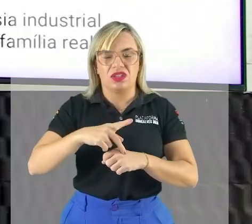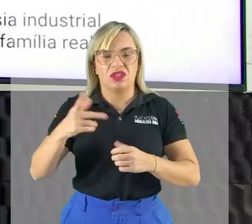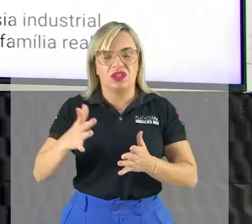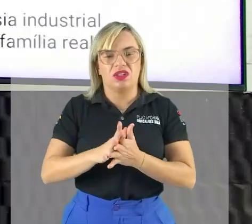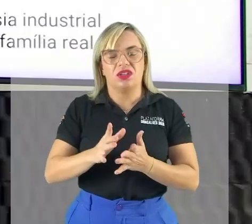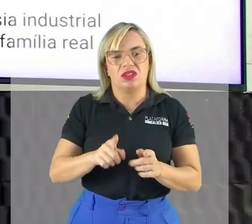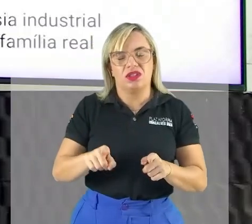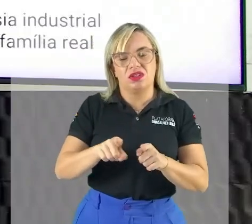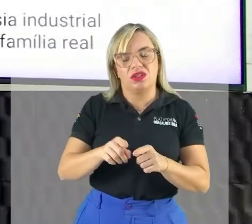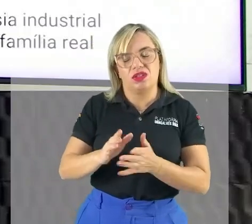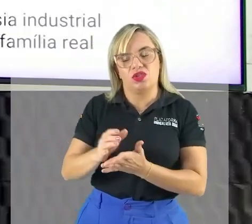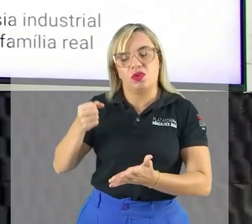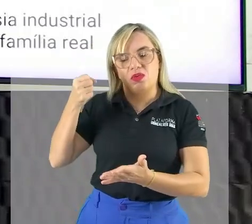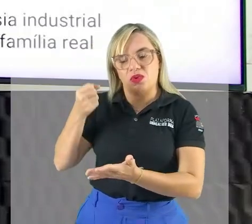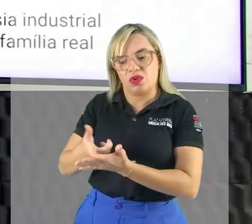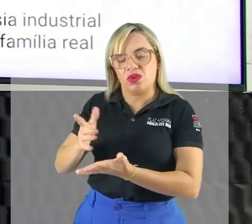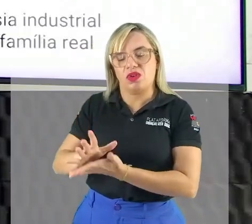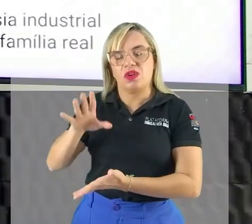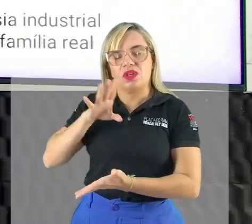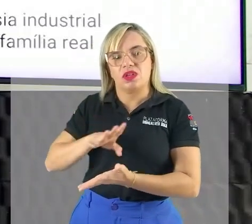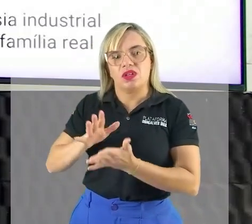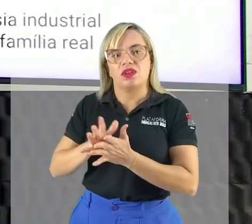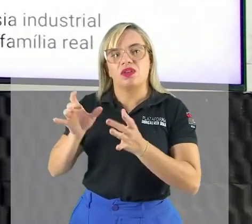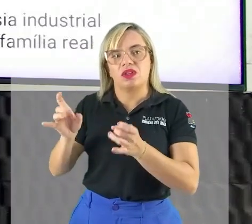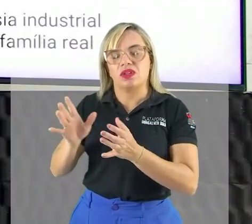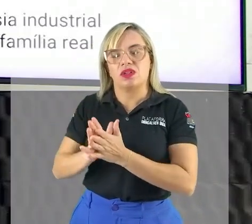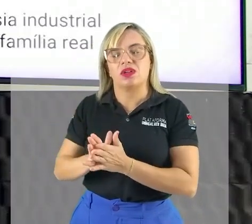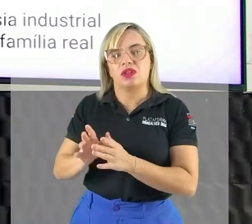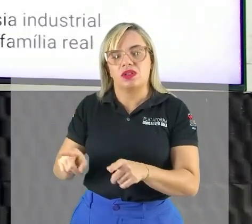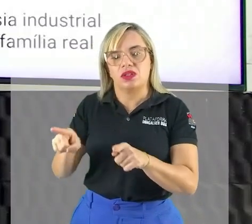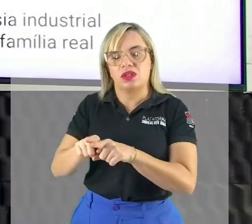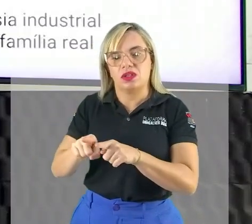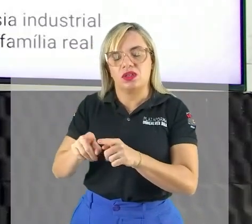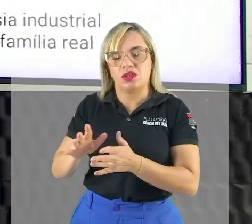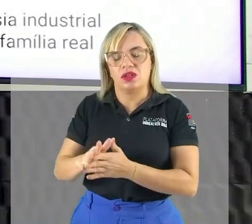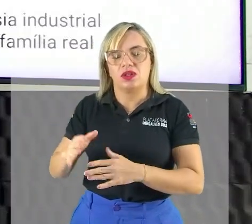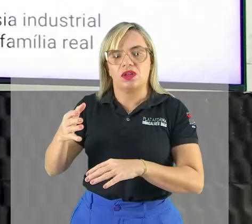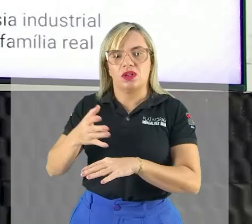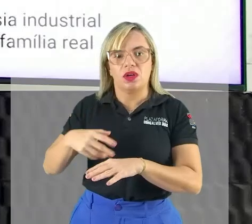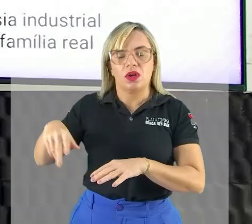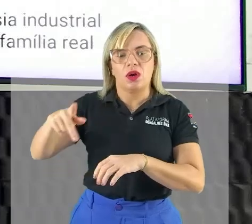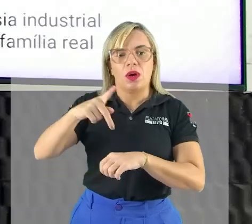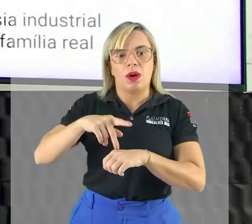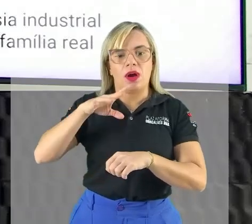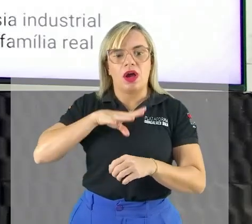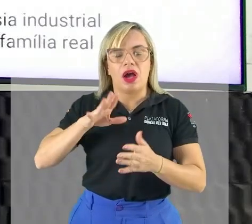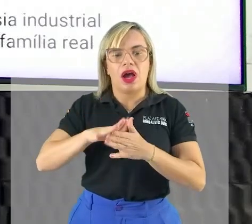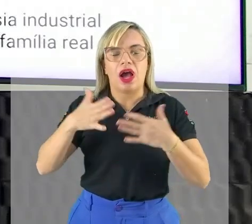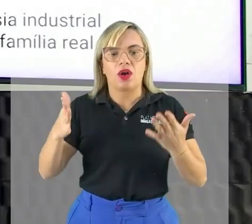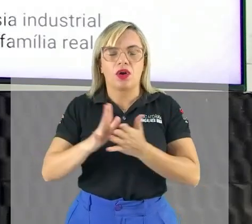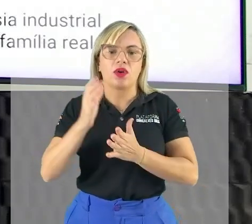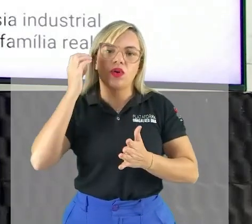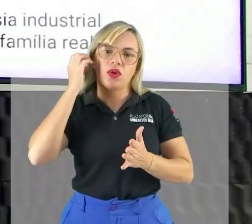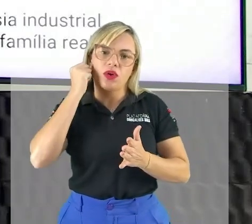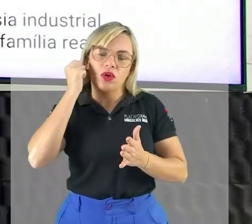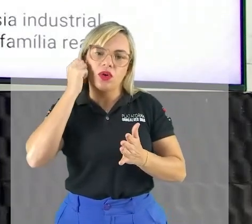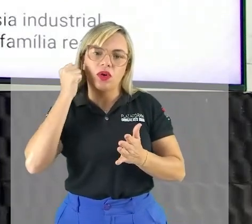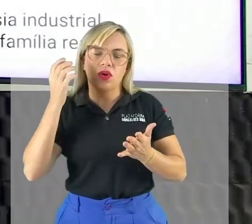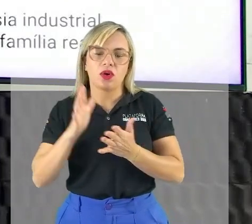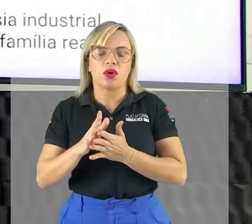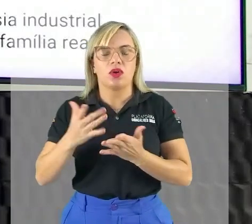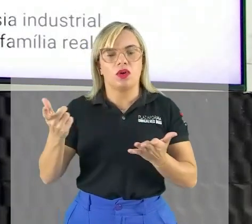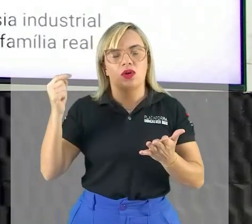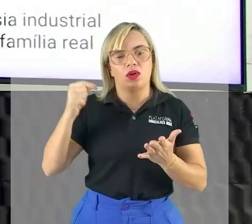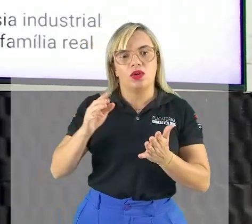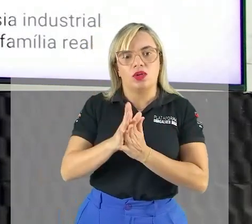aquilo que ele produzisse para Portugal então não existia quando Dom João VI chega no Brasil né fugido lá